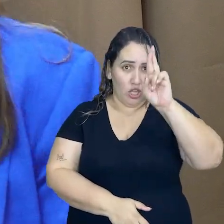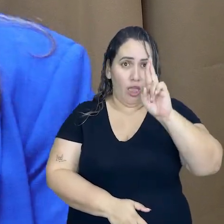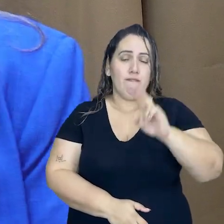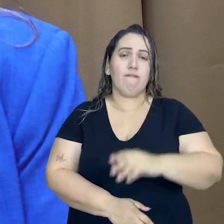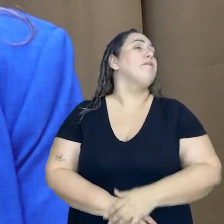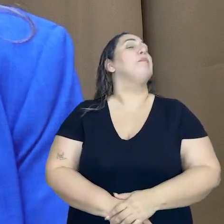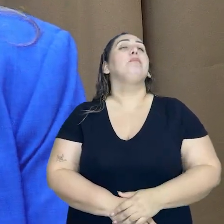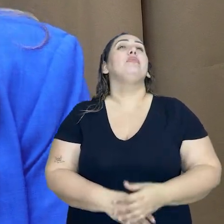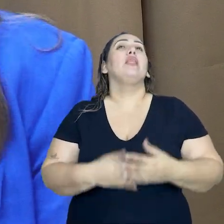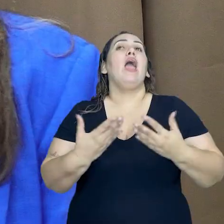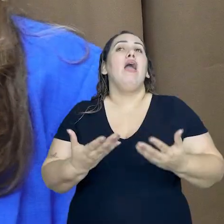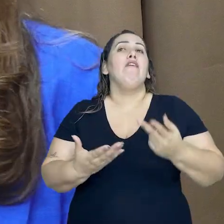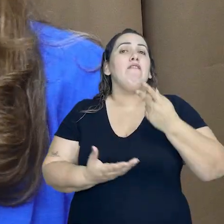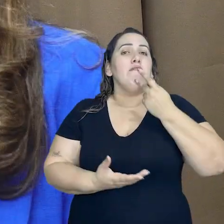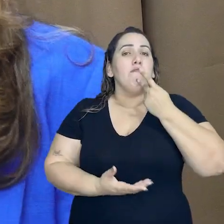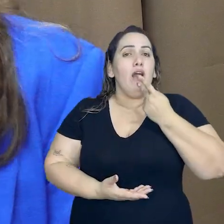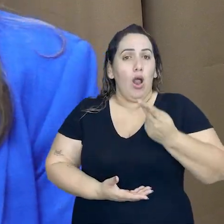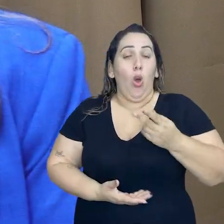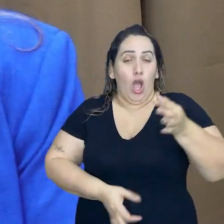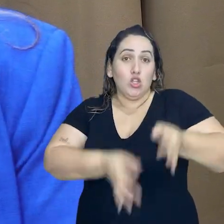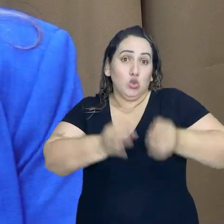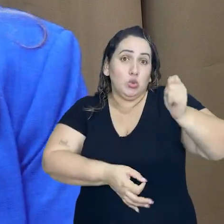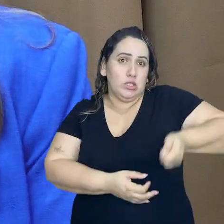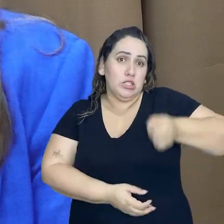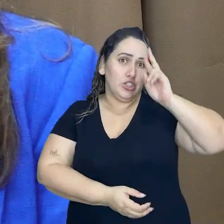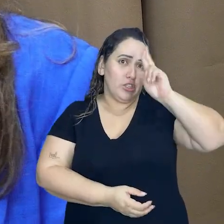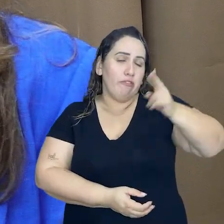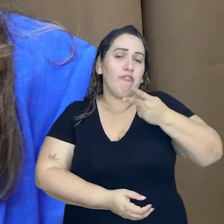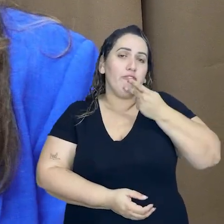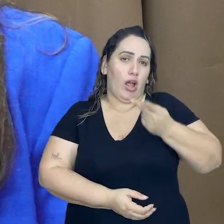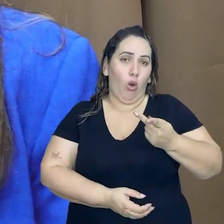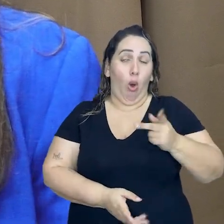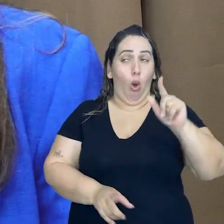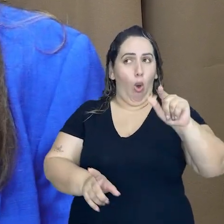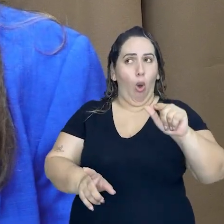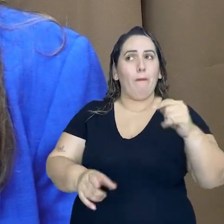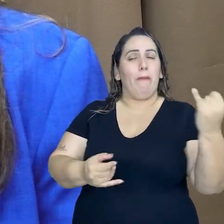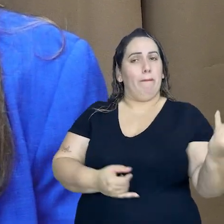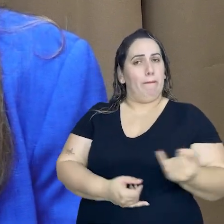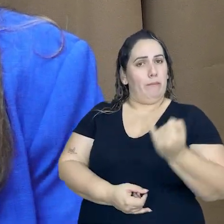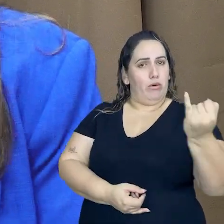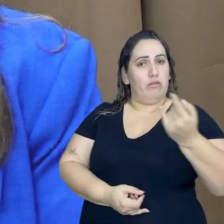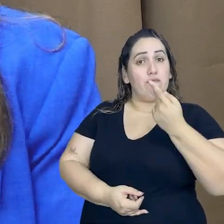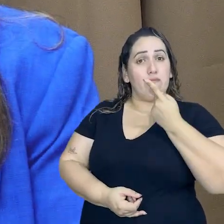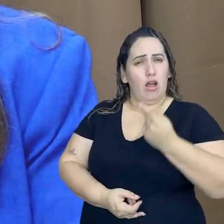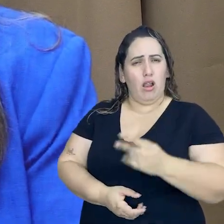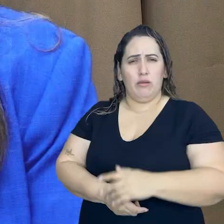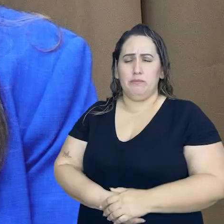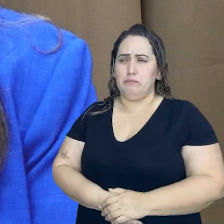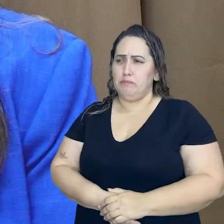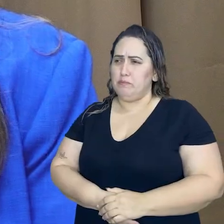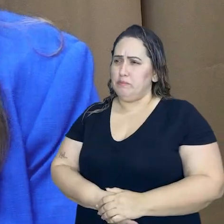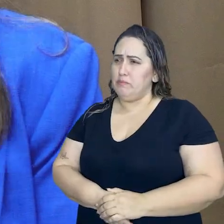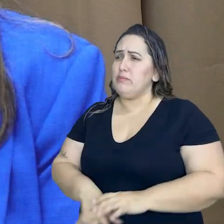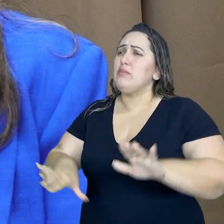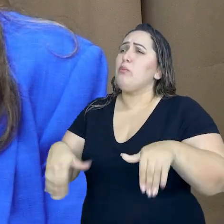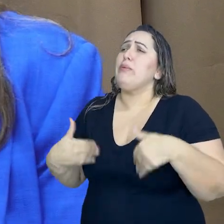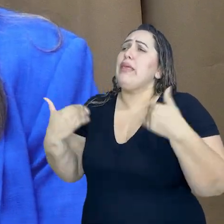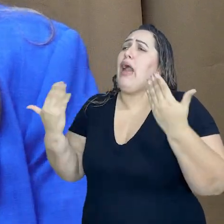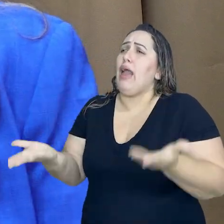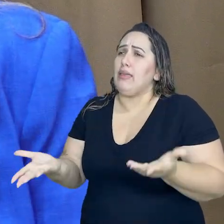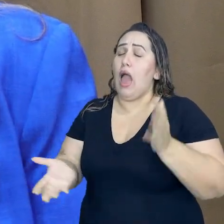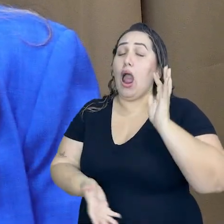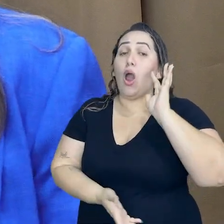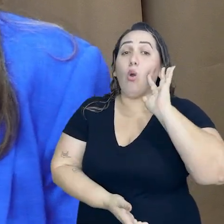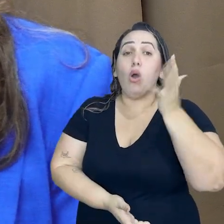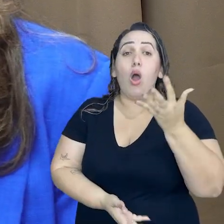gente está aqui num programa da Justiça Eleitoral, e disse assim, e aí? O que acontece? Não, ela vai